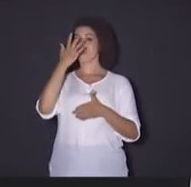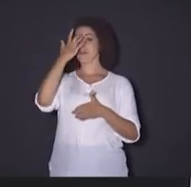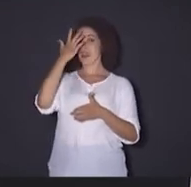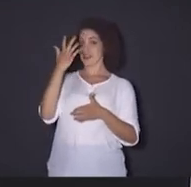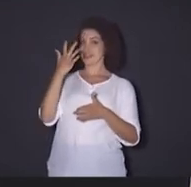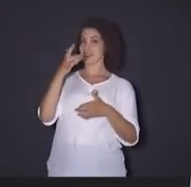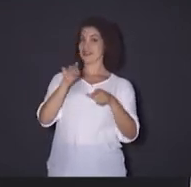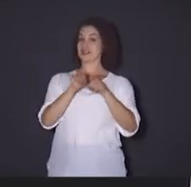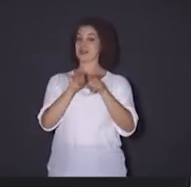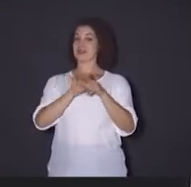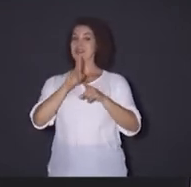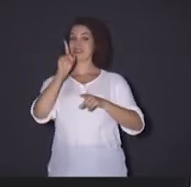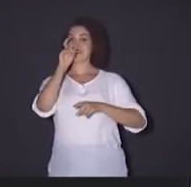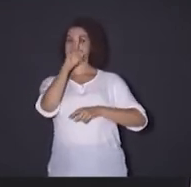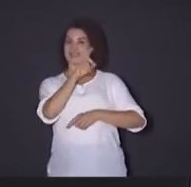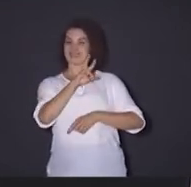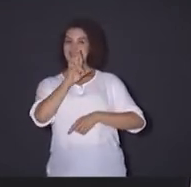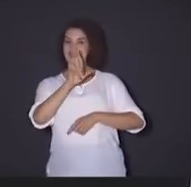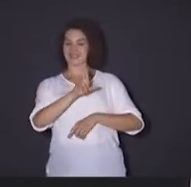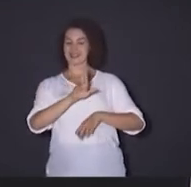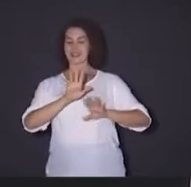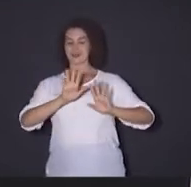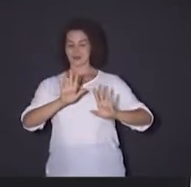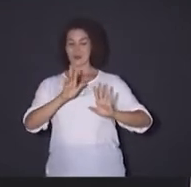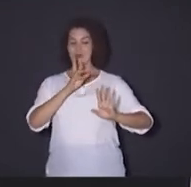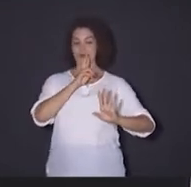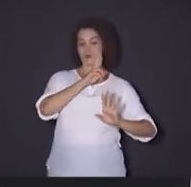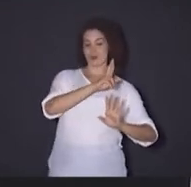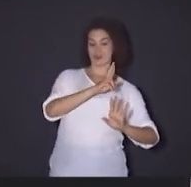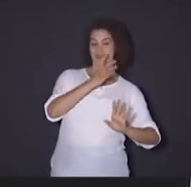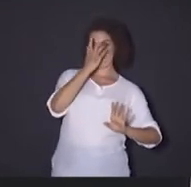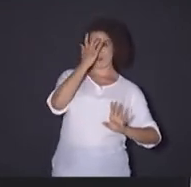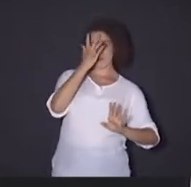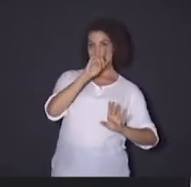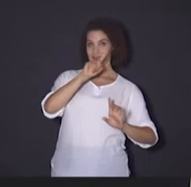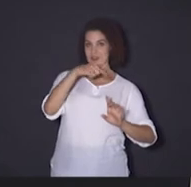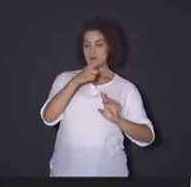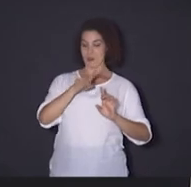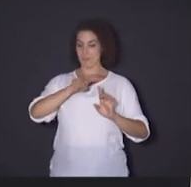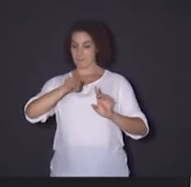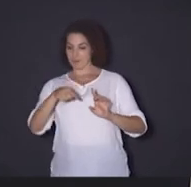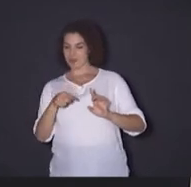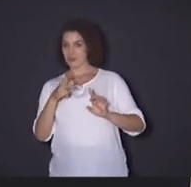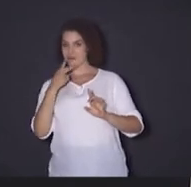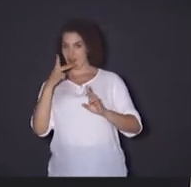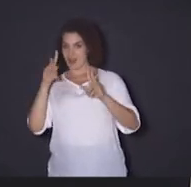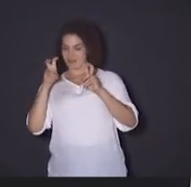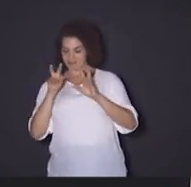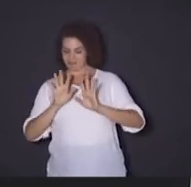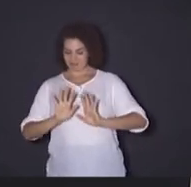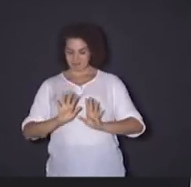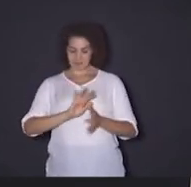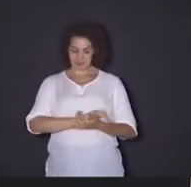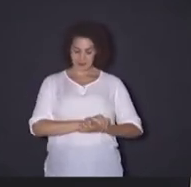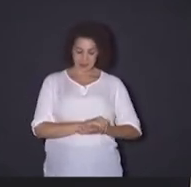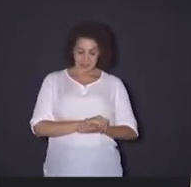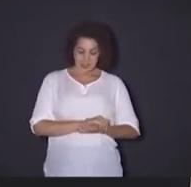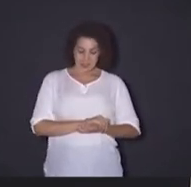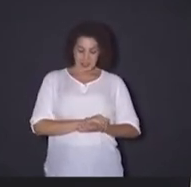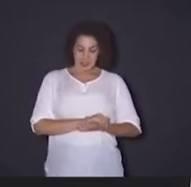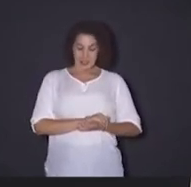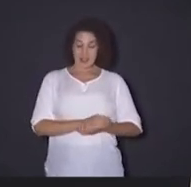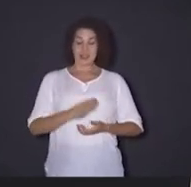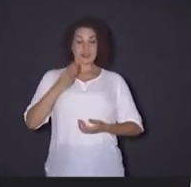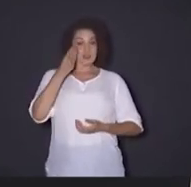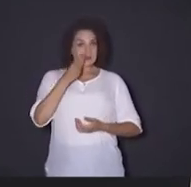e difícil ao mesmo tempo eu vou responder a parte fácil e depois vou fazer uma bela pedir até licença para falar sobre isso a vivência no